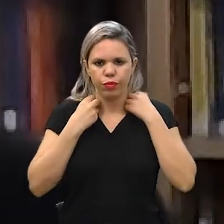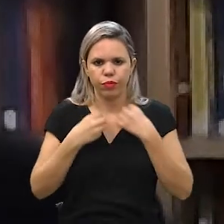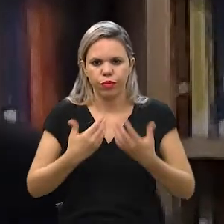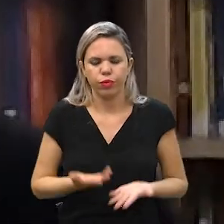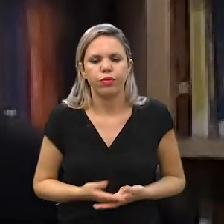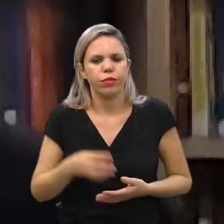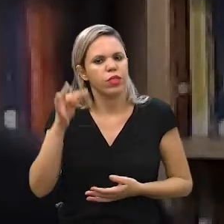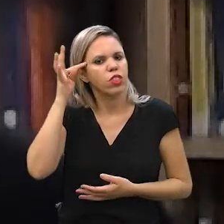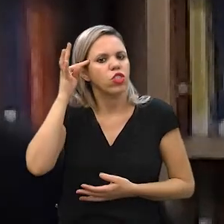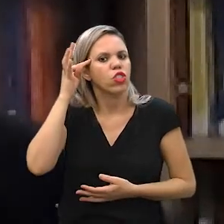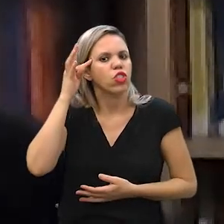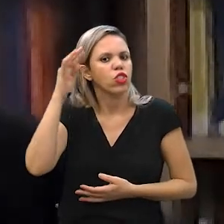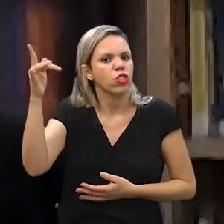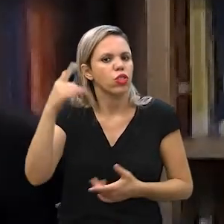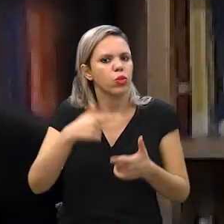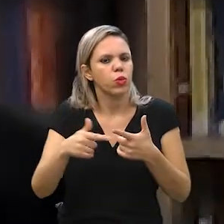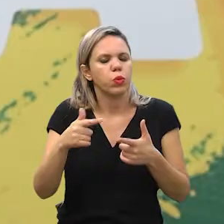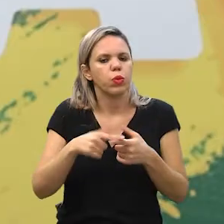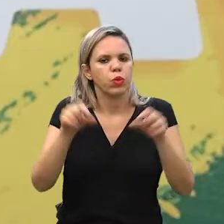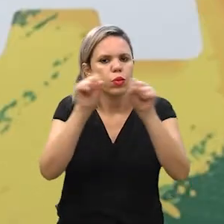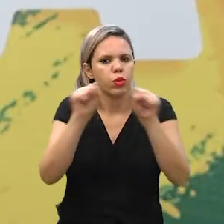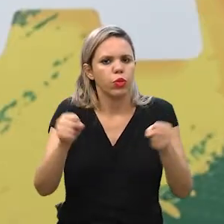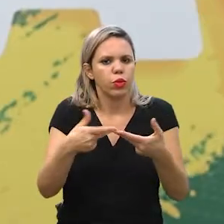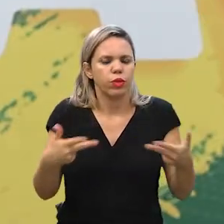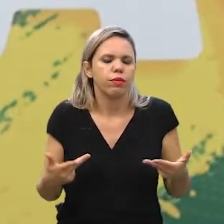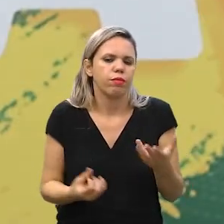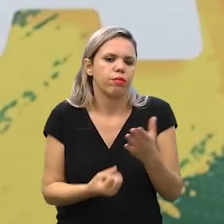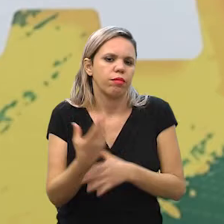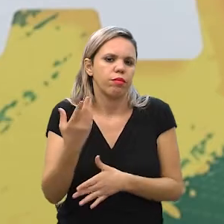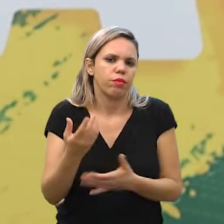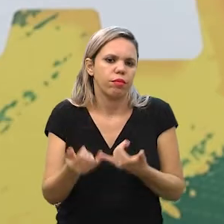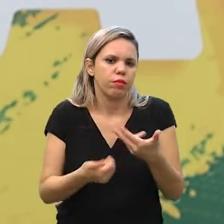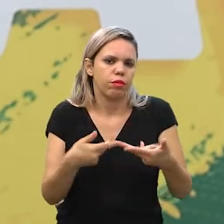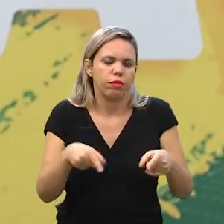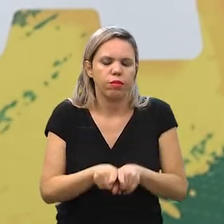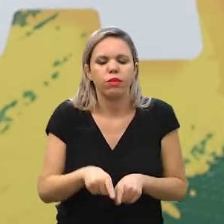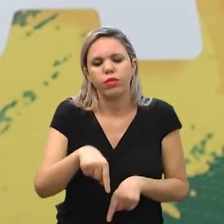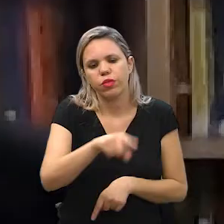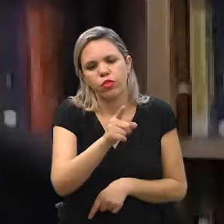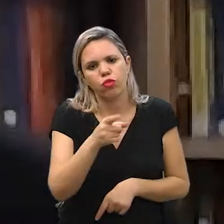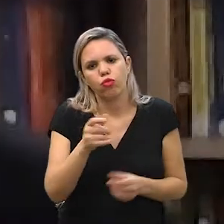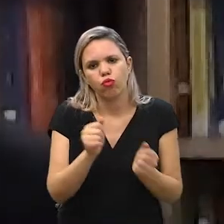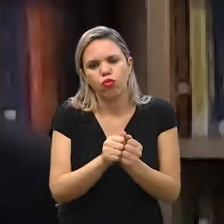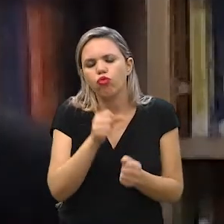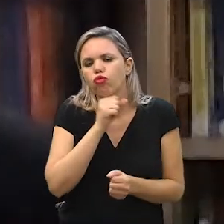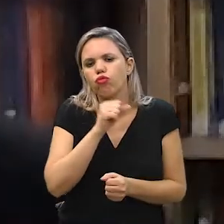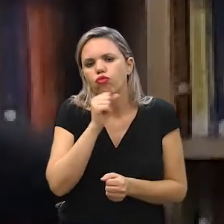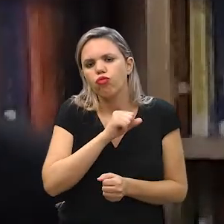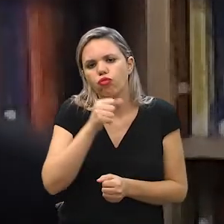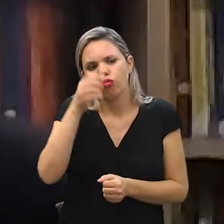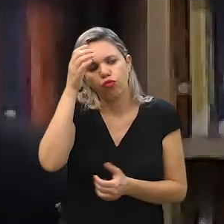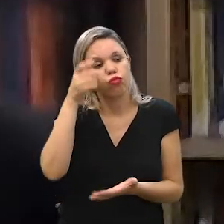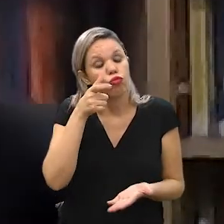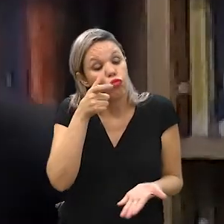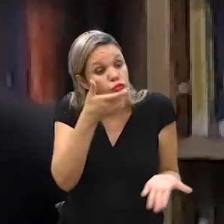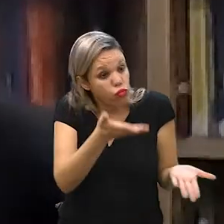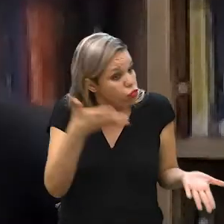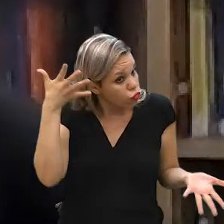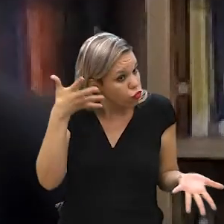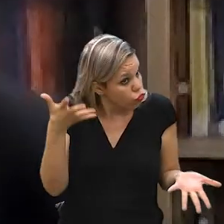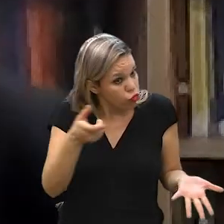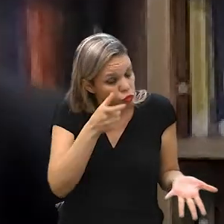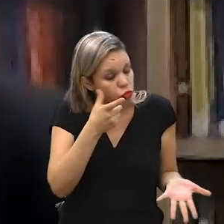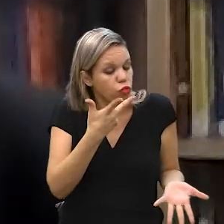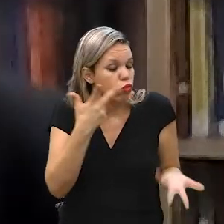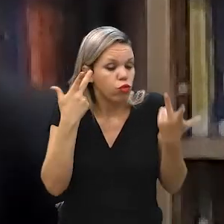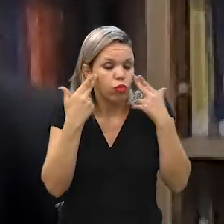a teoria do caos, do sistema dinâmico no jogo de bilhar, por exemplo. E aí você vai lá com seu avô e assiste e tal. Então, veja,